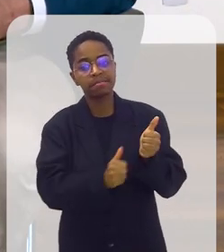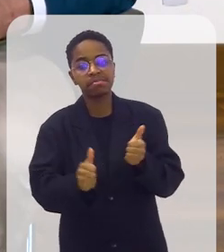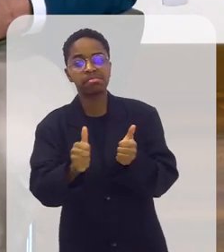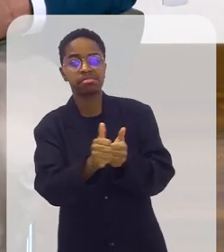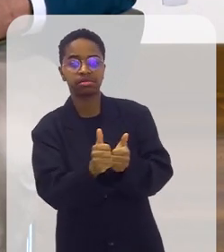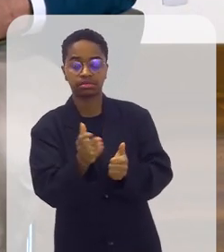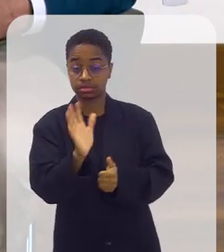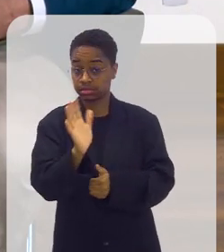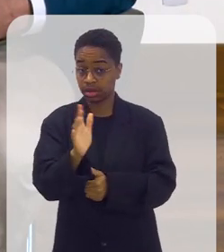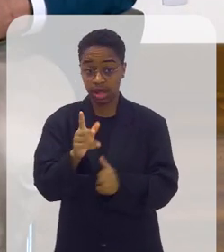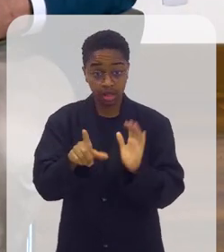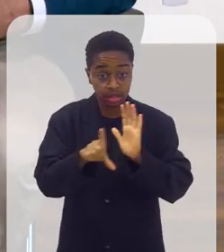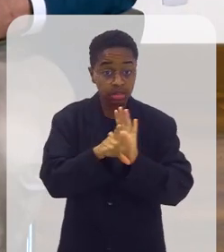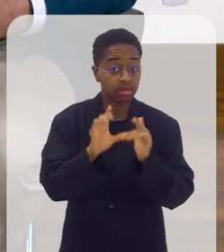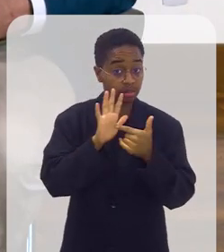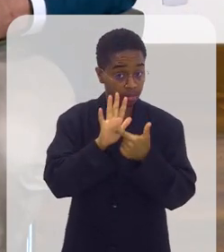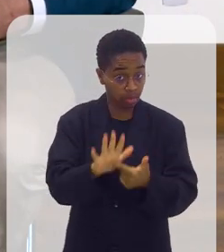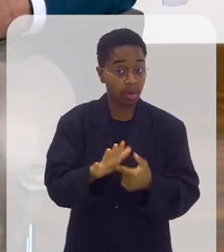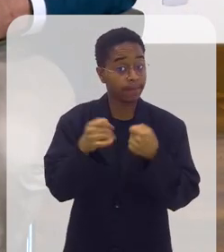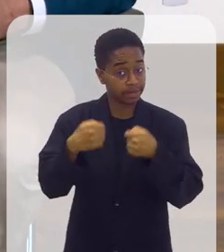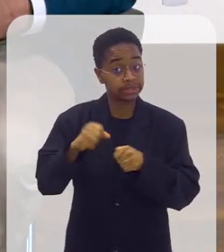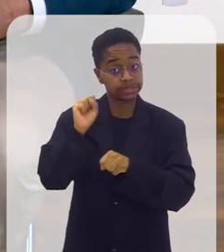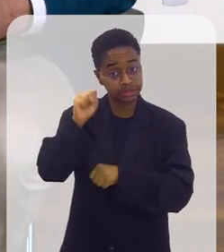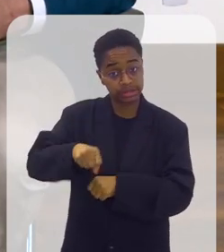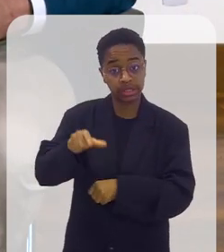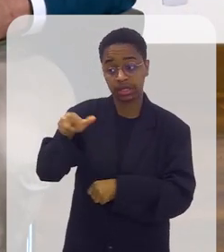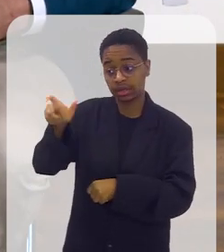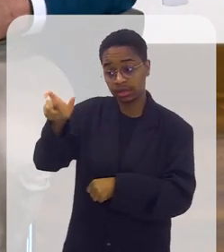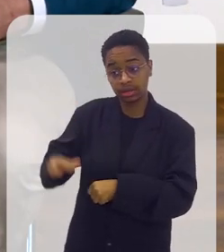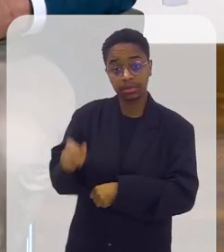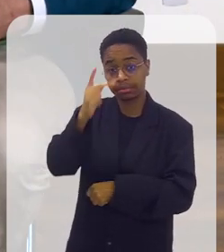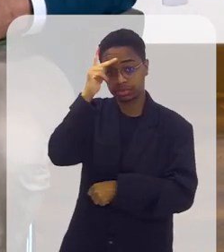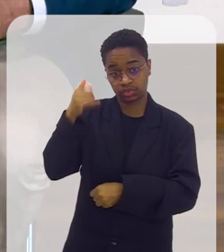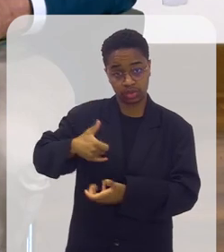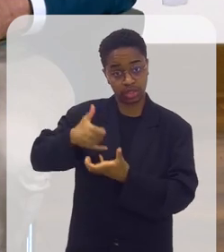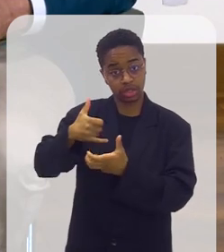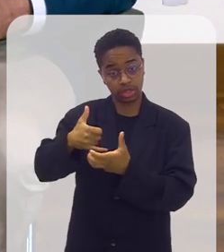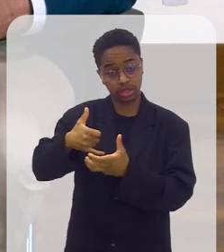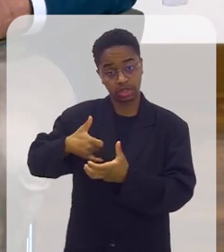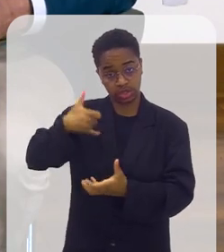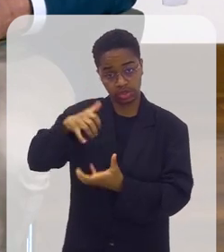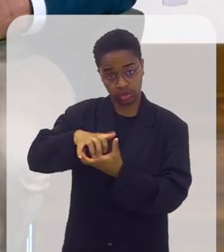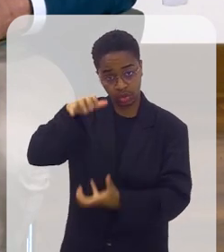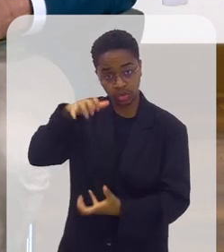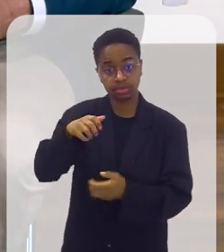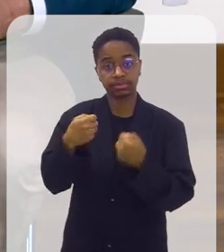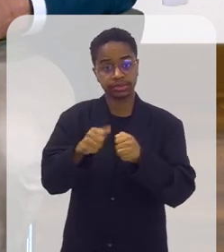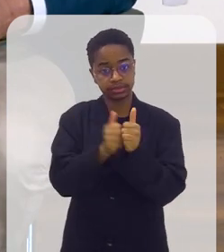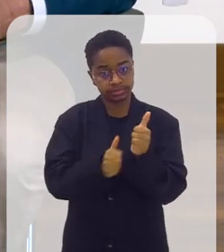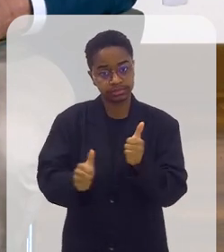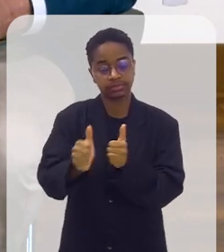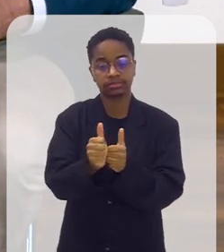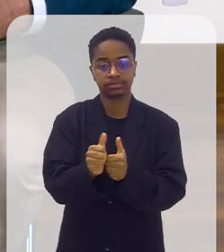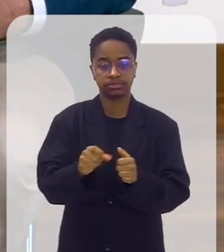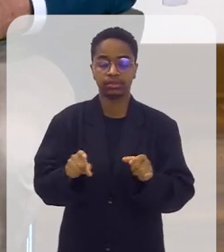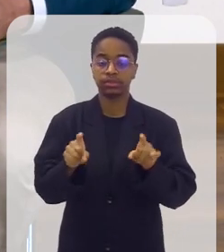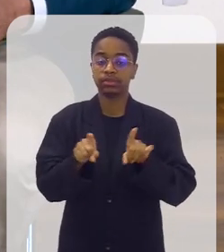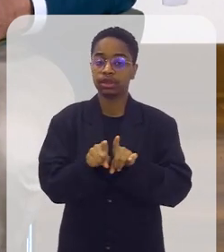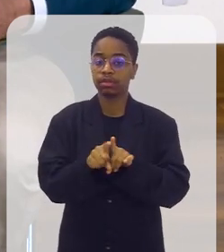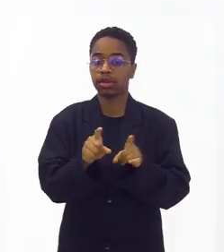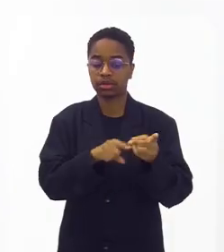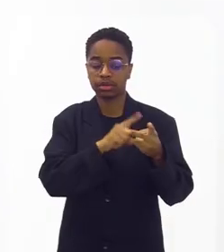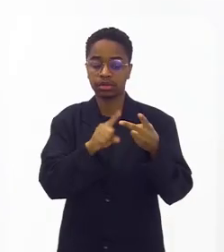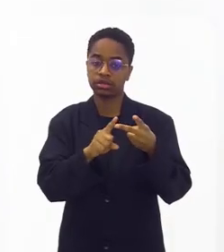vai priorizar. Não, a lei diz que a prioridade é para a pessoa idosa e precisa ser. E outro fato que você traz